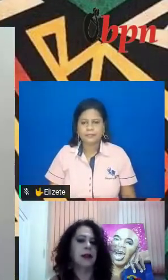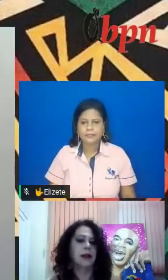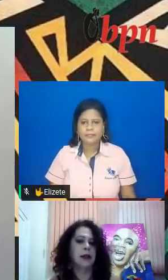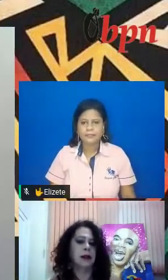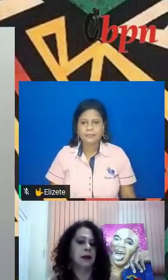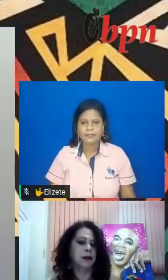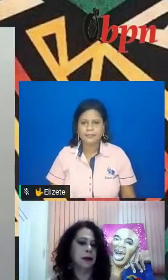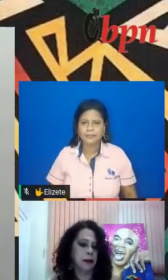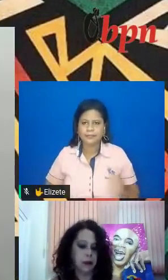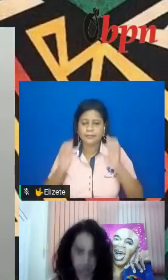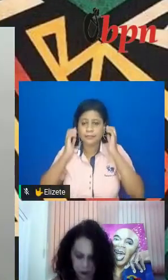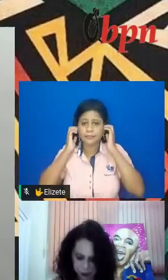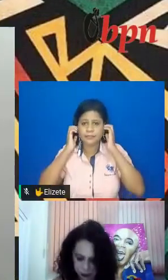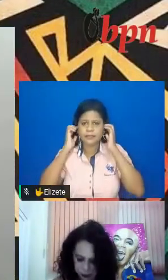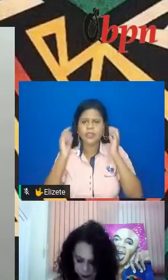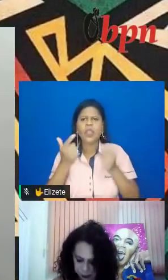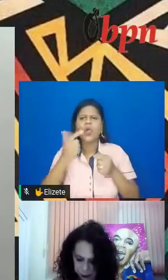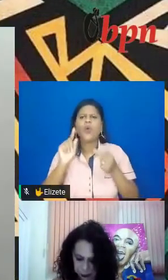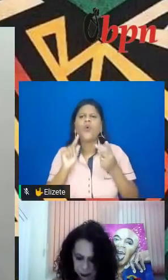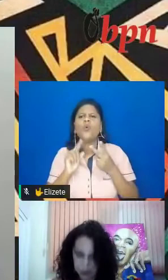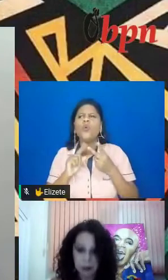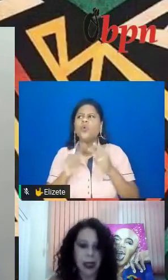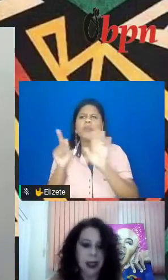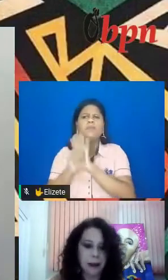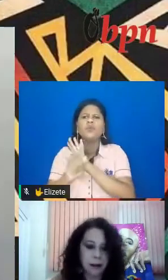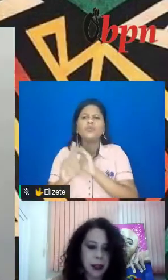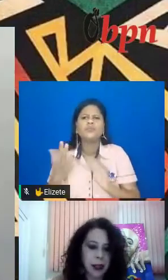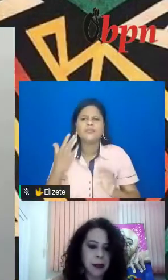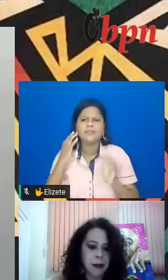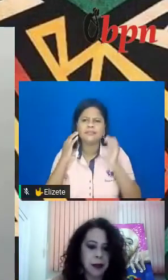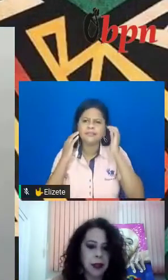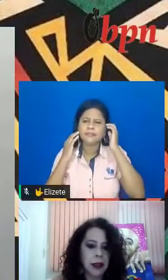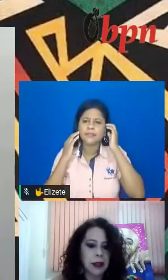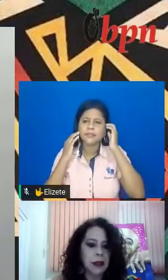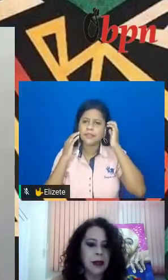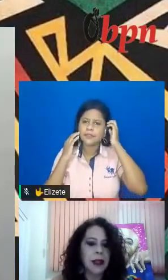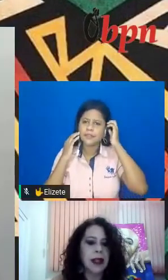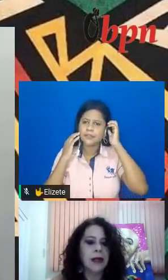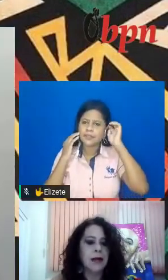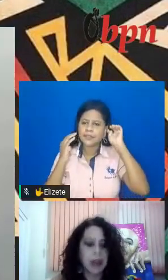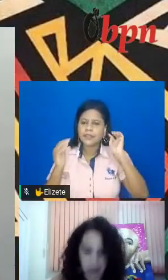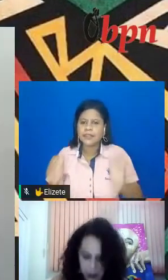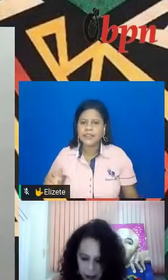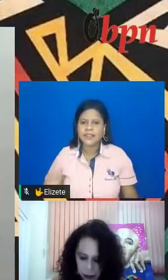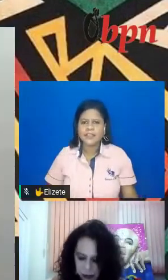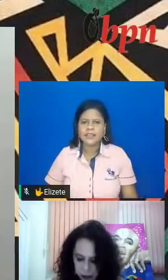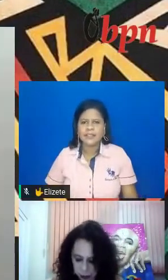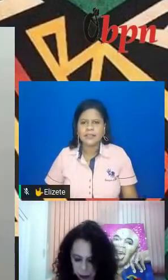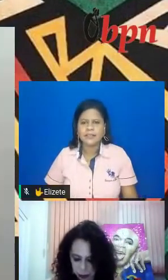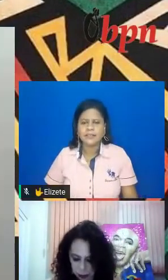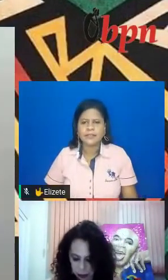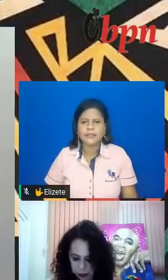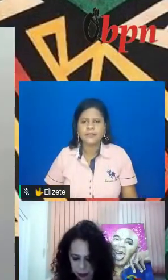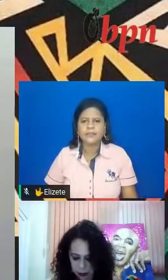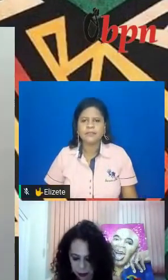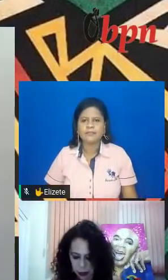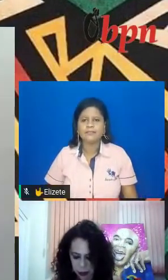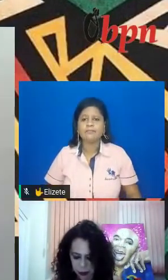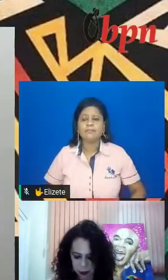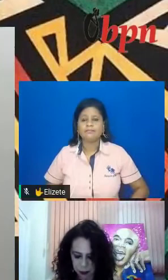A outra pergunta foi se tentaram, antes dela ter uma outra.